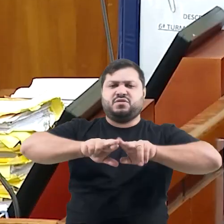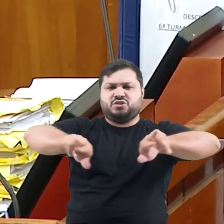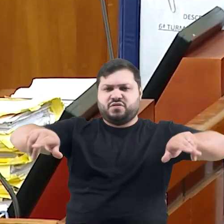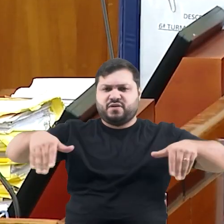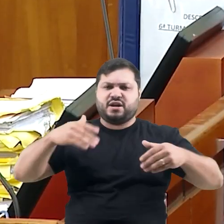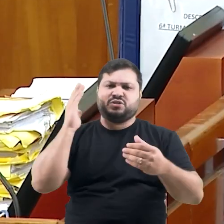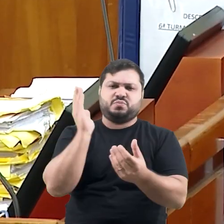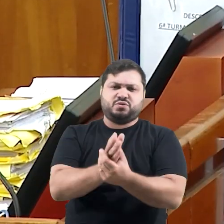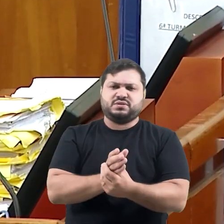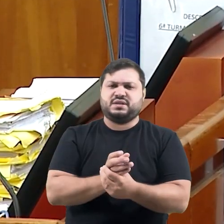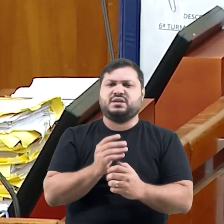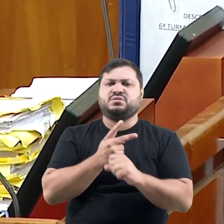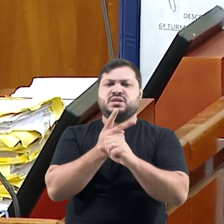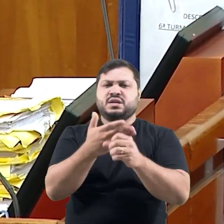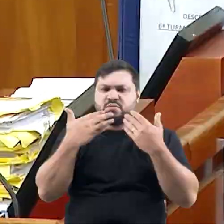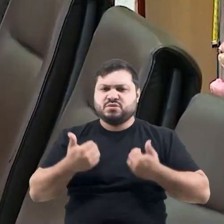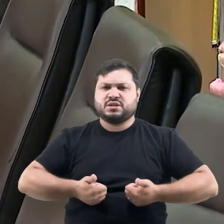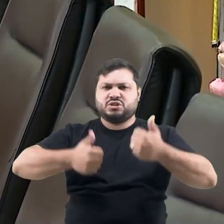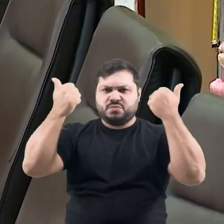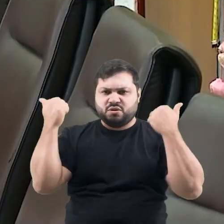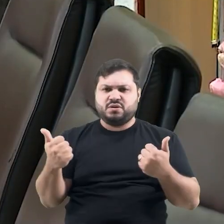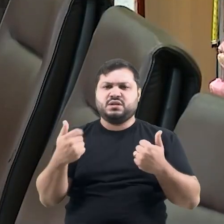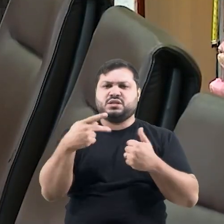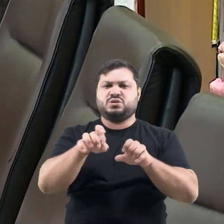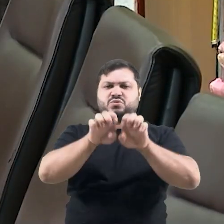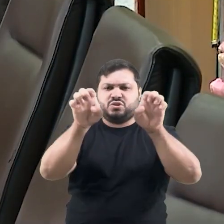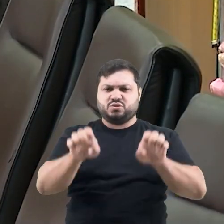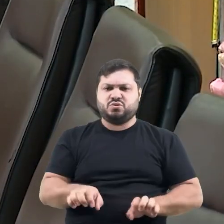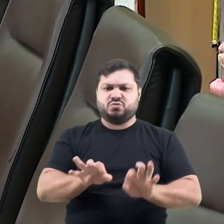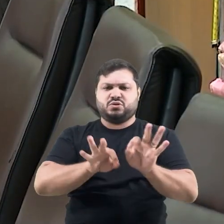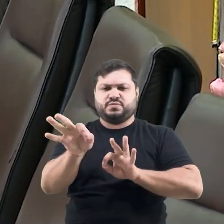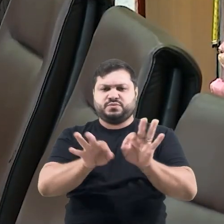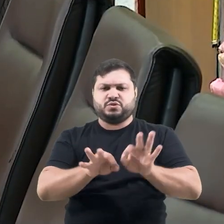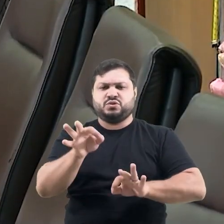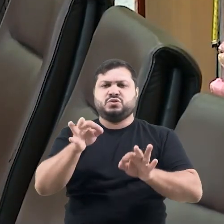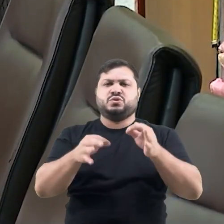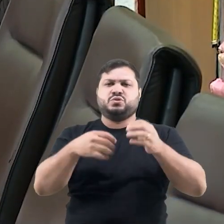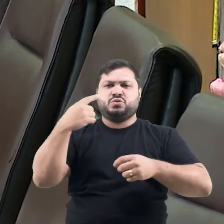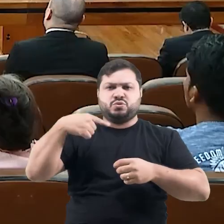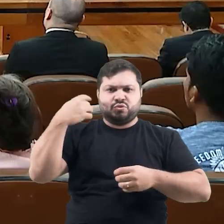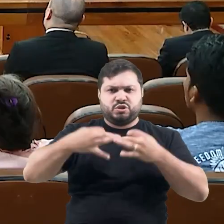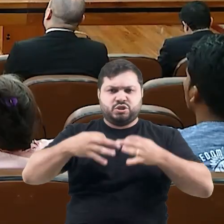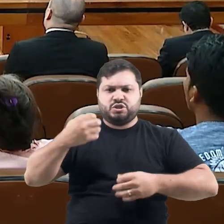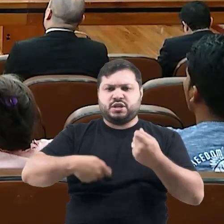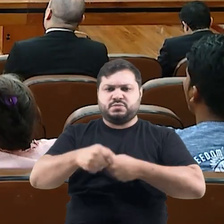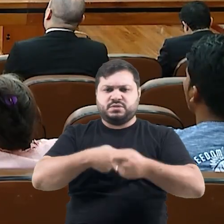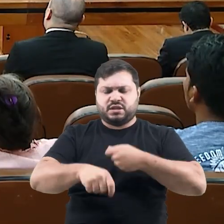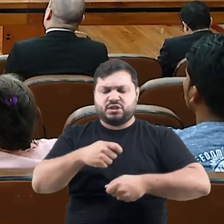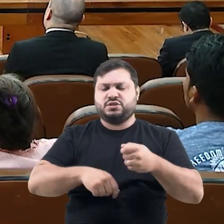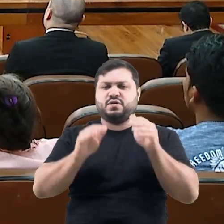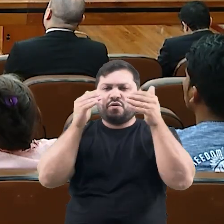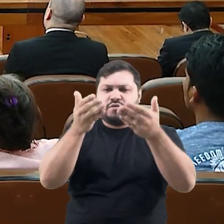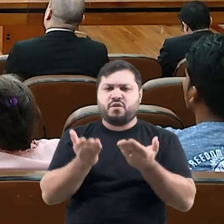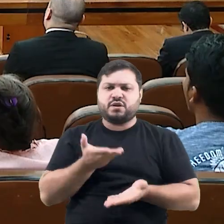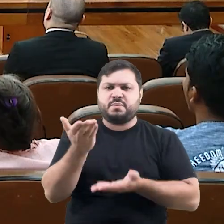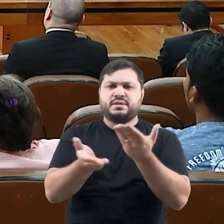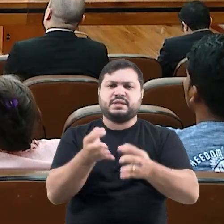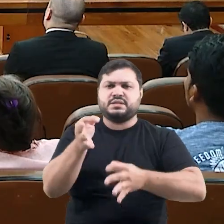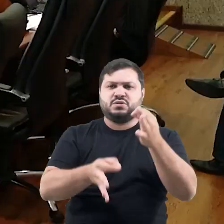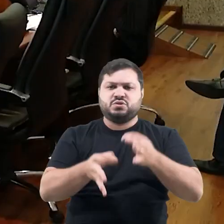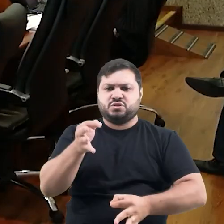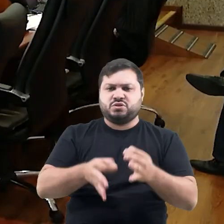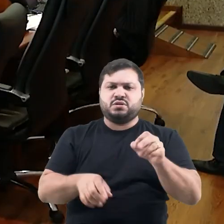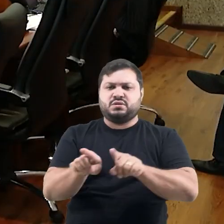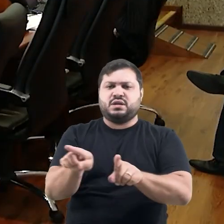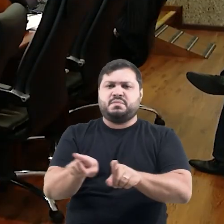diversos processos em busca de melhorias em sua estrutura jurídica e administrativa, com foco na prestação